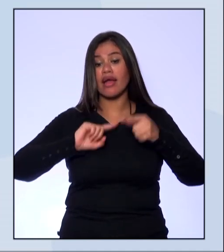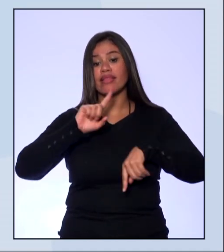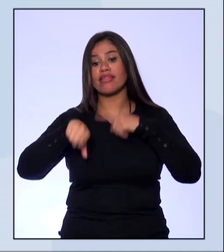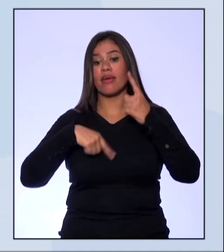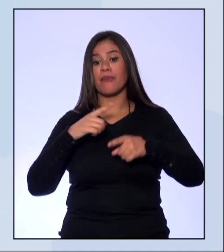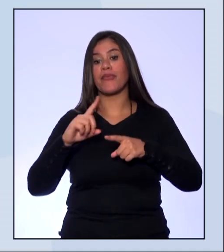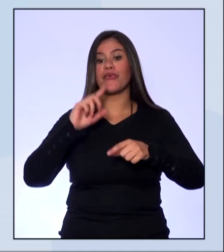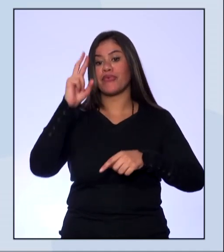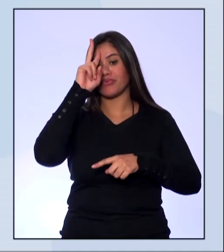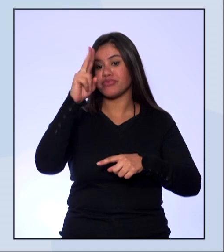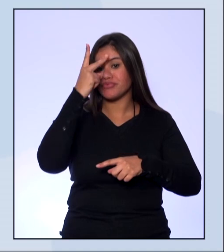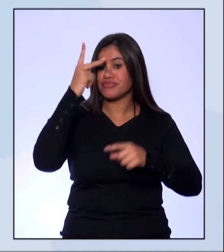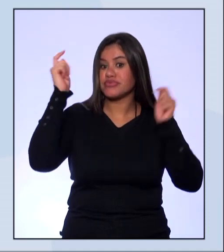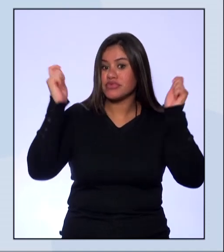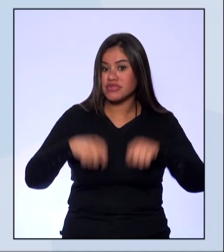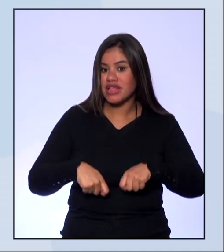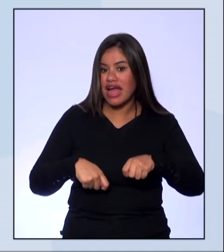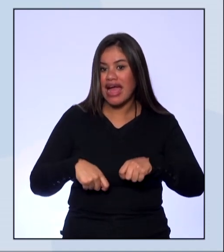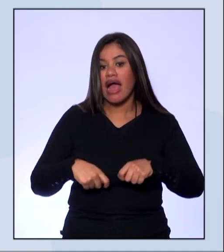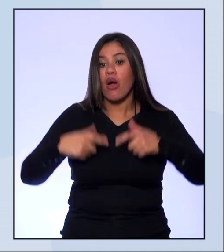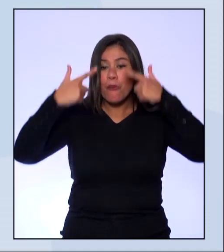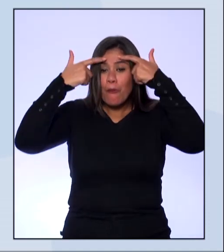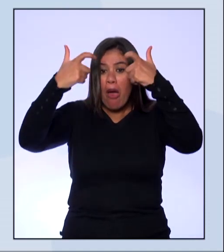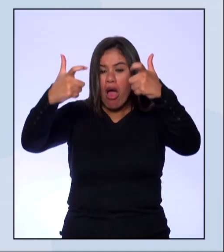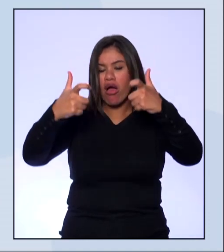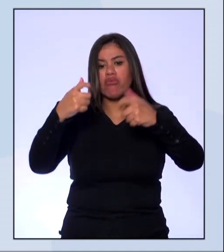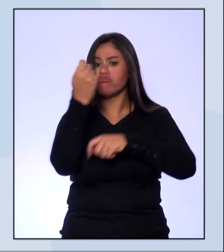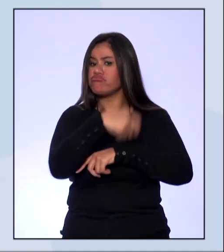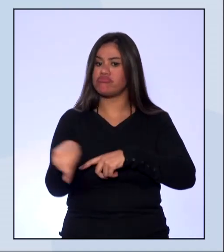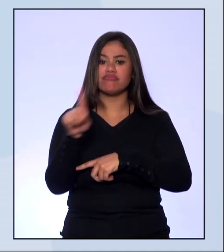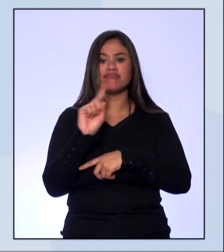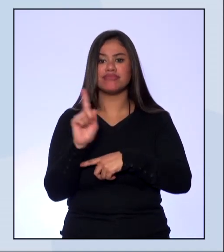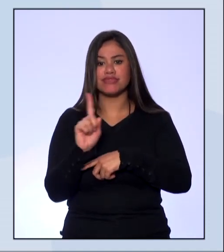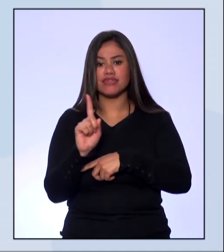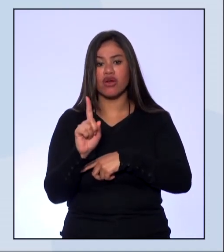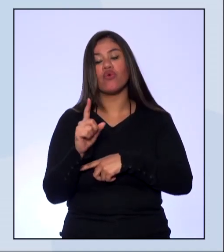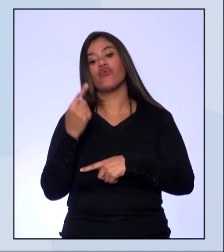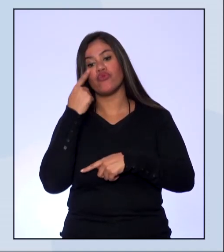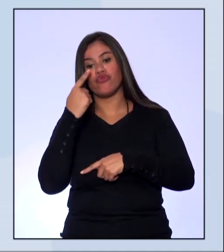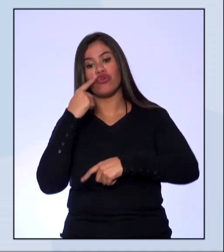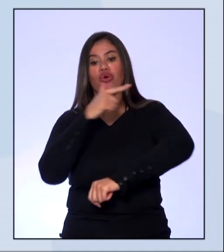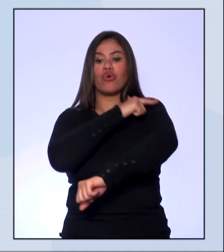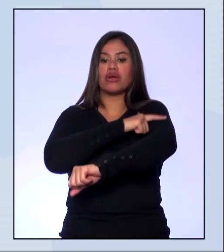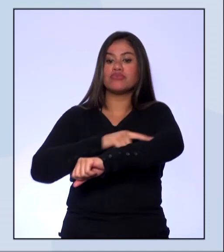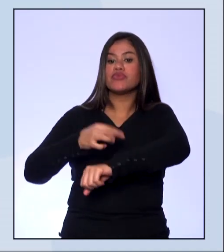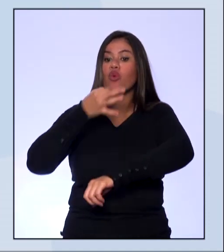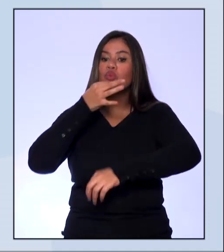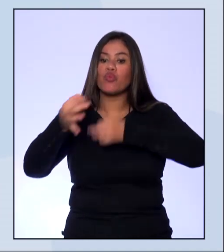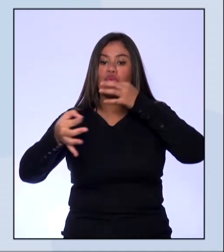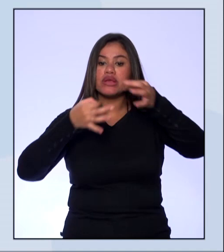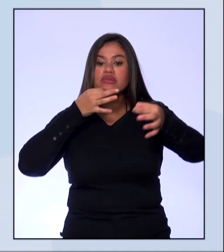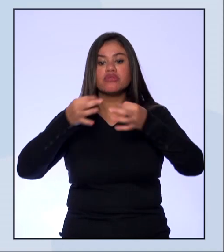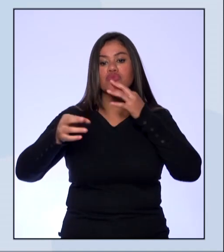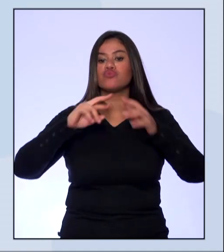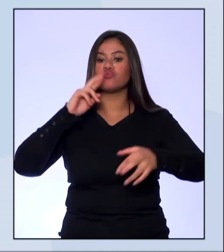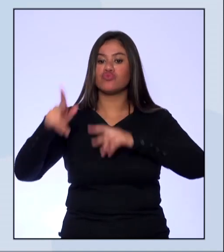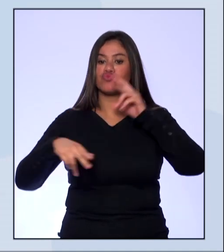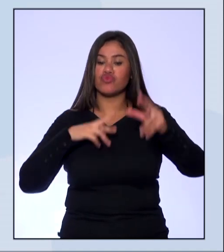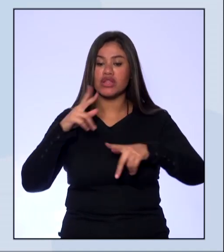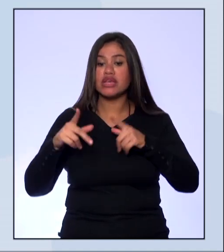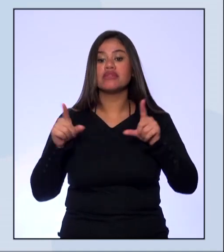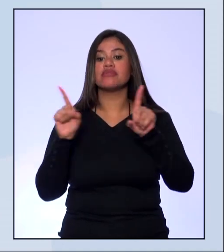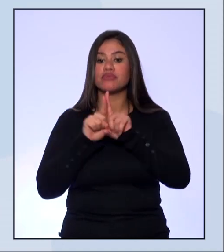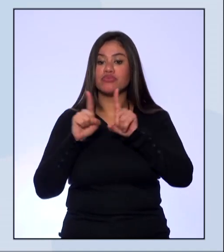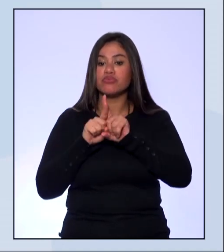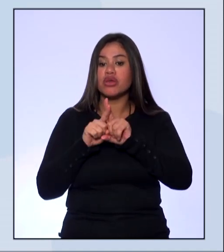opinião sem que houvesse necessidade de uso de violência? Então é muito importante respeitar as opiniões diferentes com argumentos e